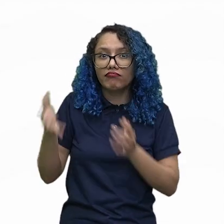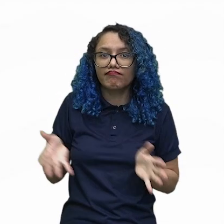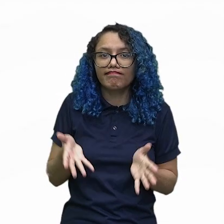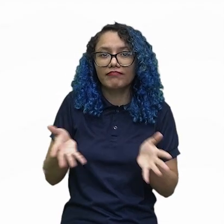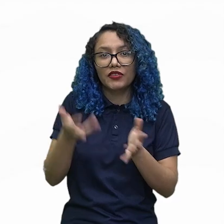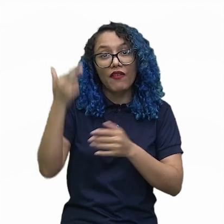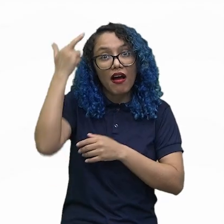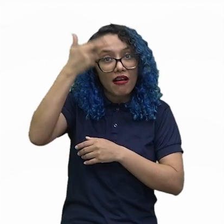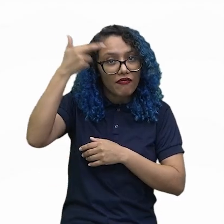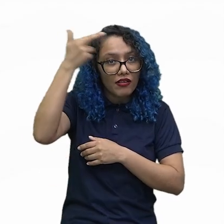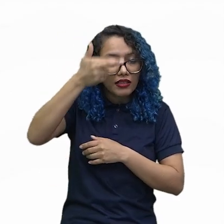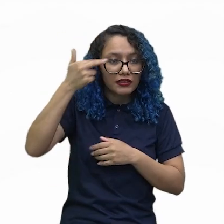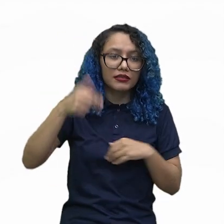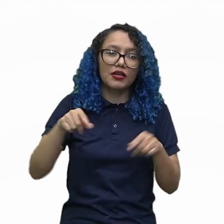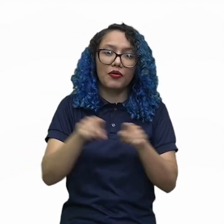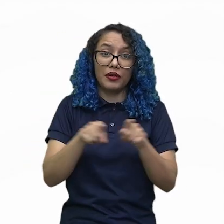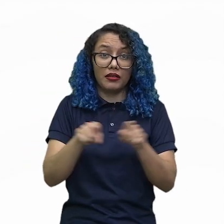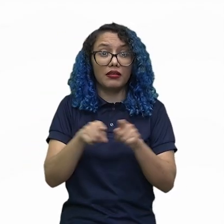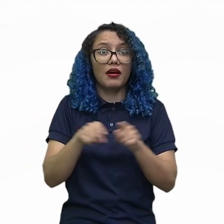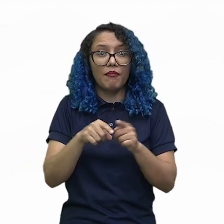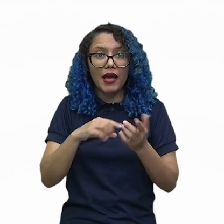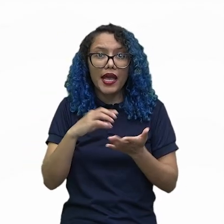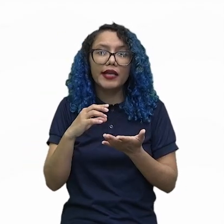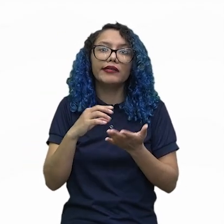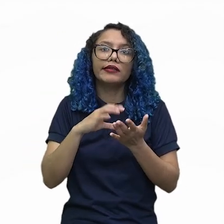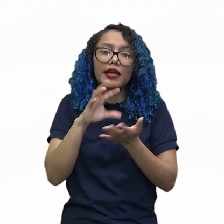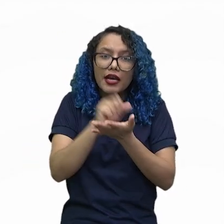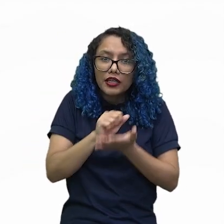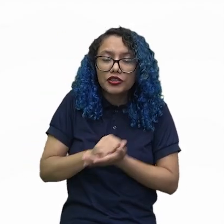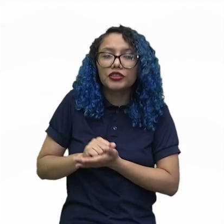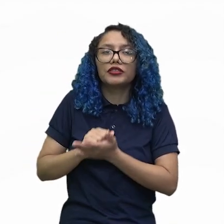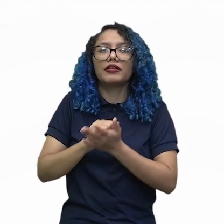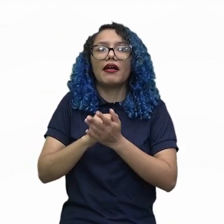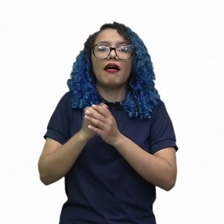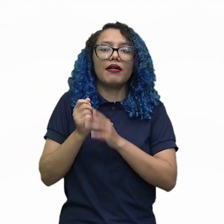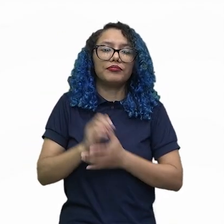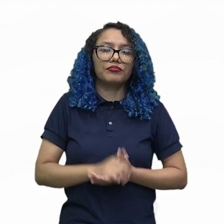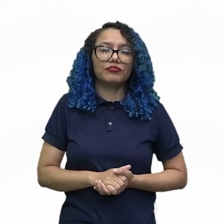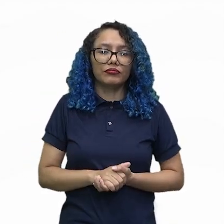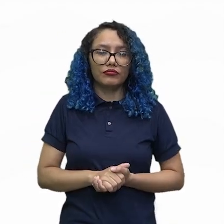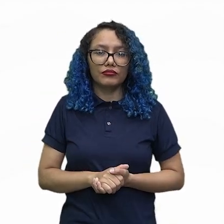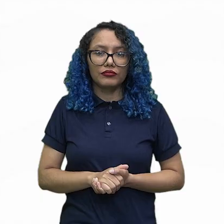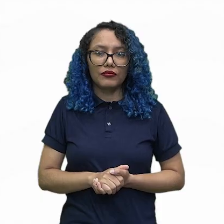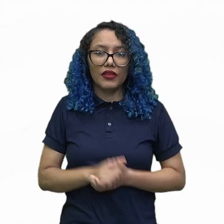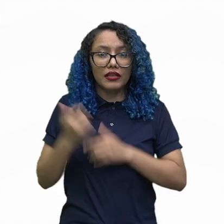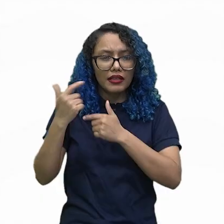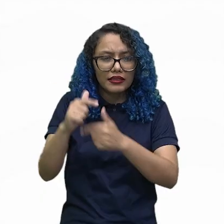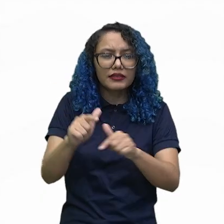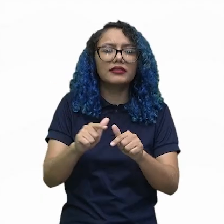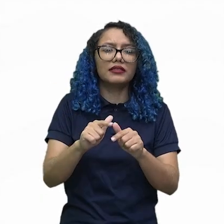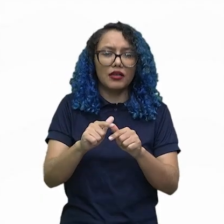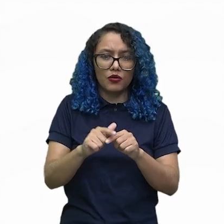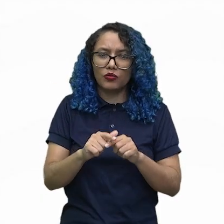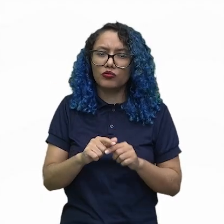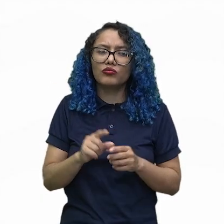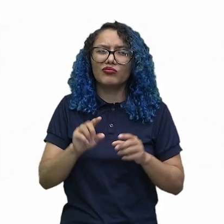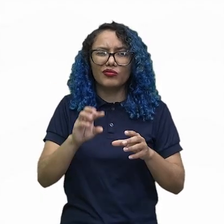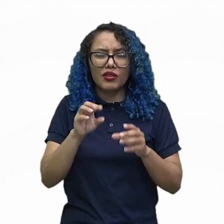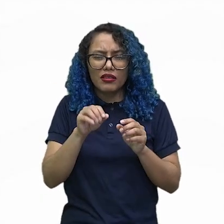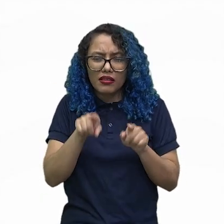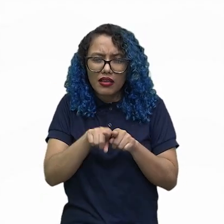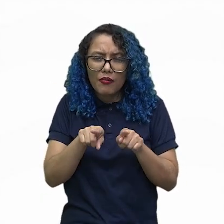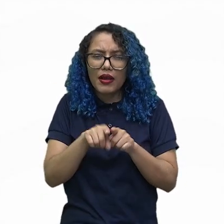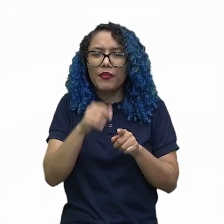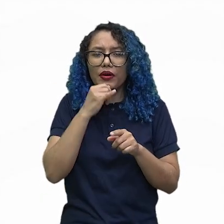trazer, claro, a questão da tradição. Tudo isso em meio aos desafios contemporâneos que são enfrentados pela população.